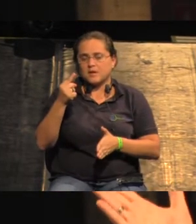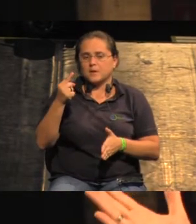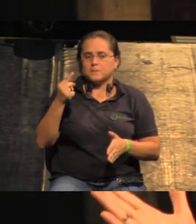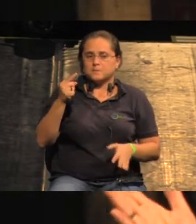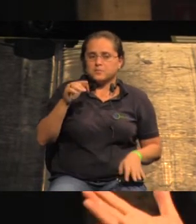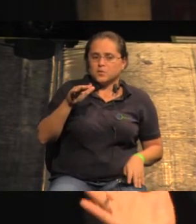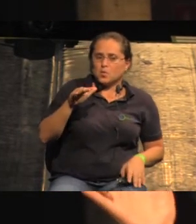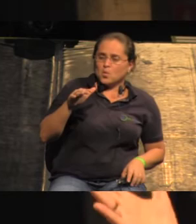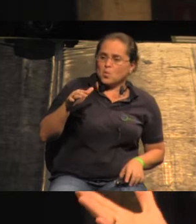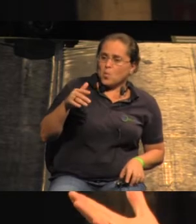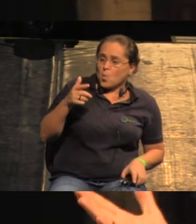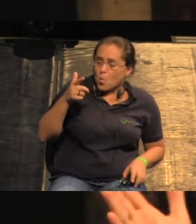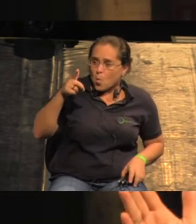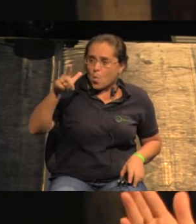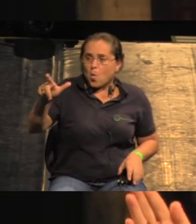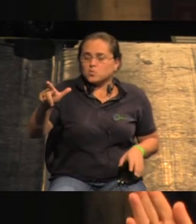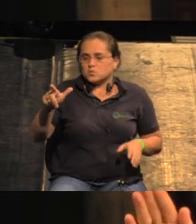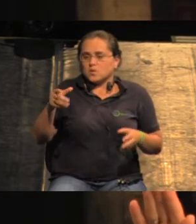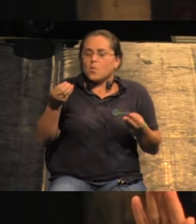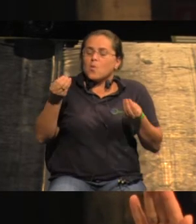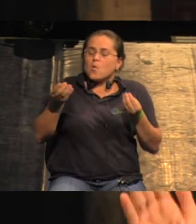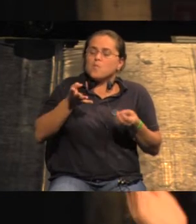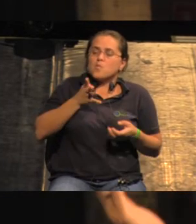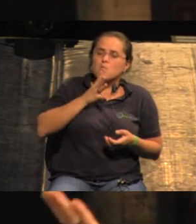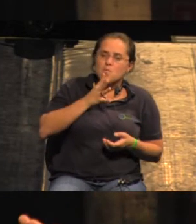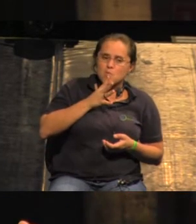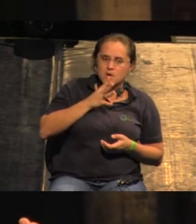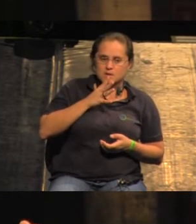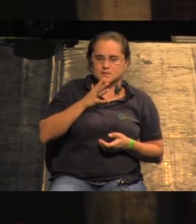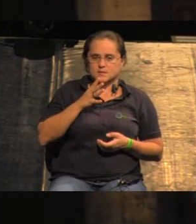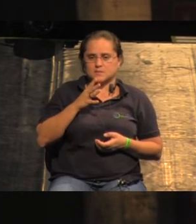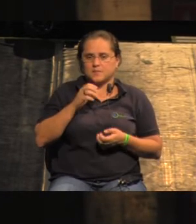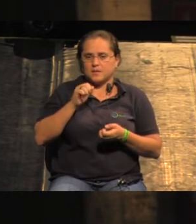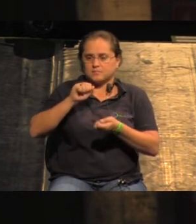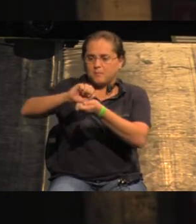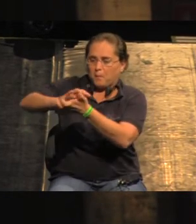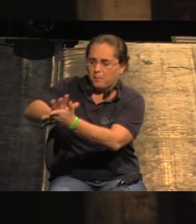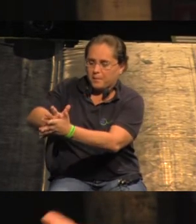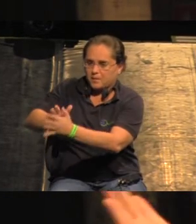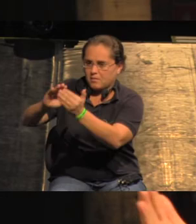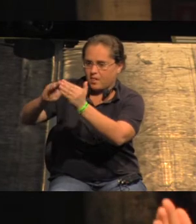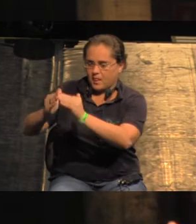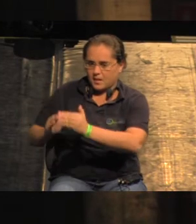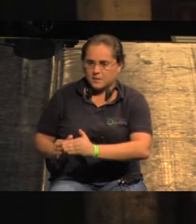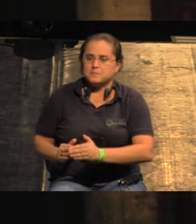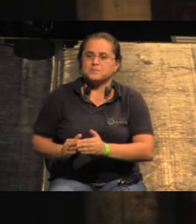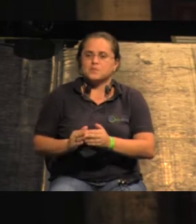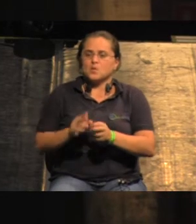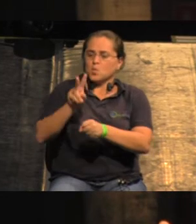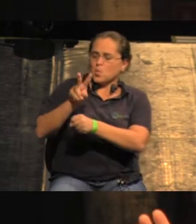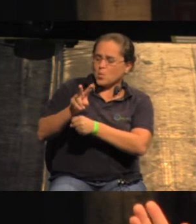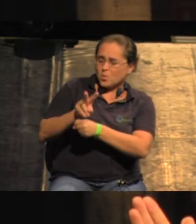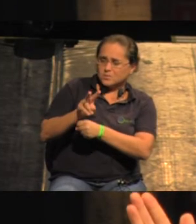verdade. Mas, primeiro, o outro lado da moeda da gentrificação é a degradação,